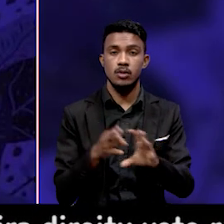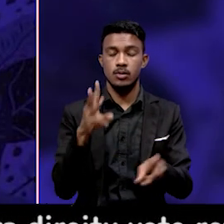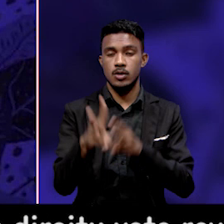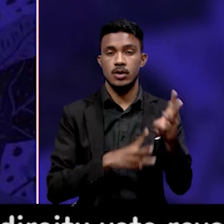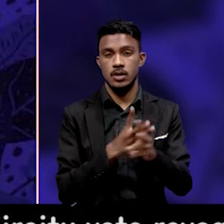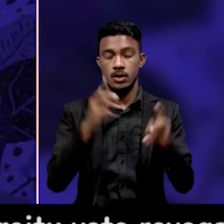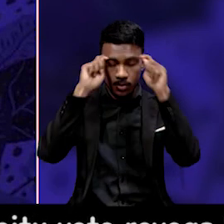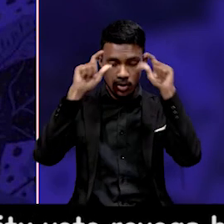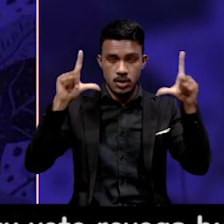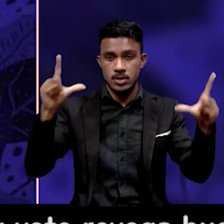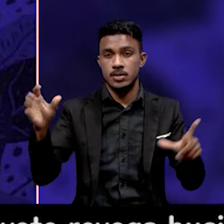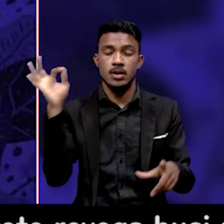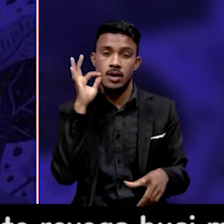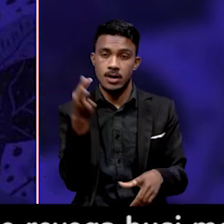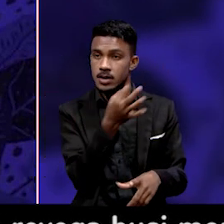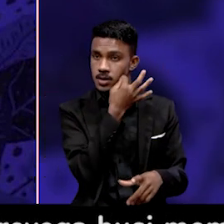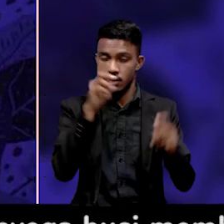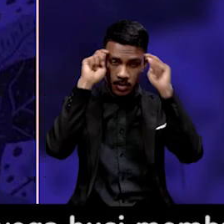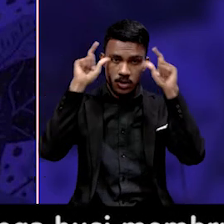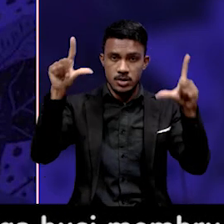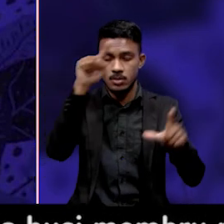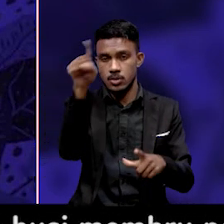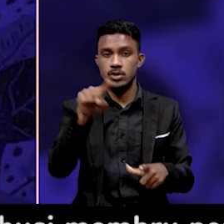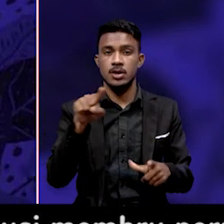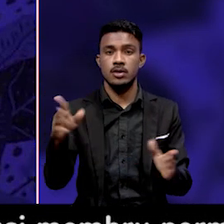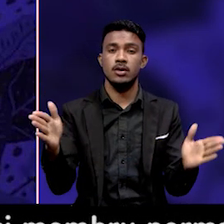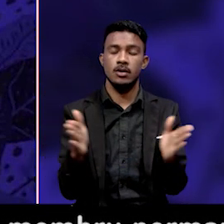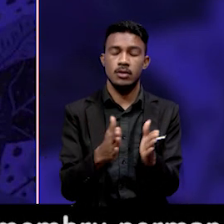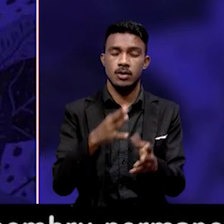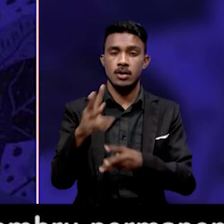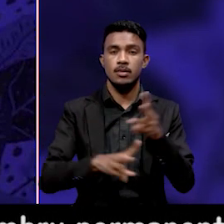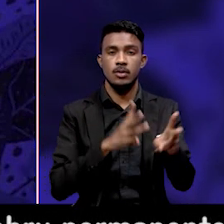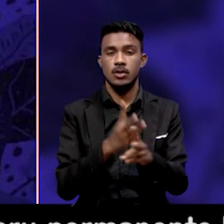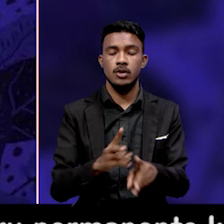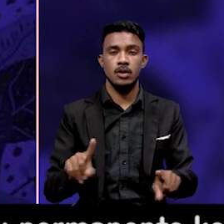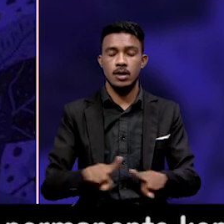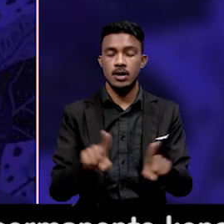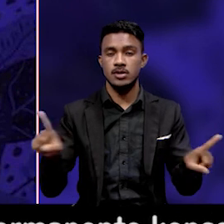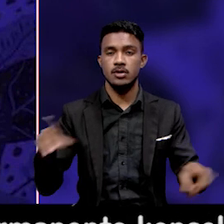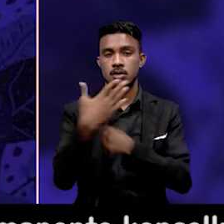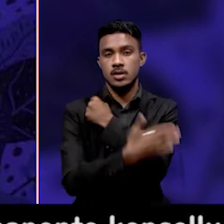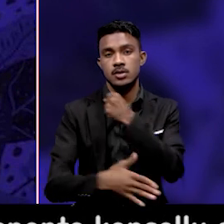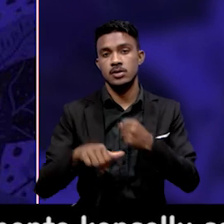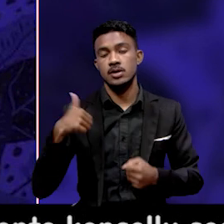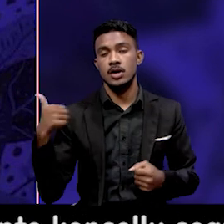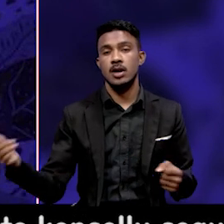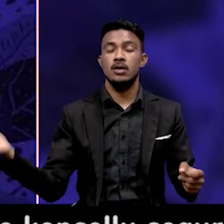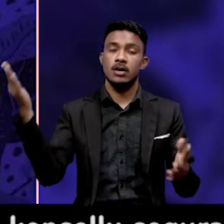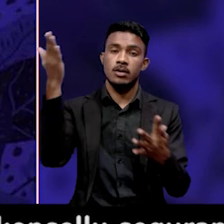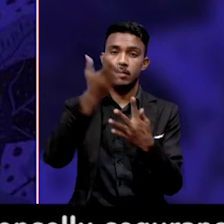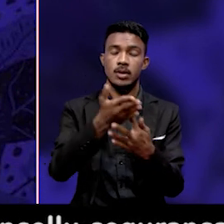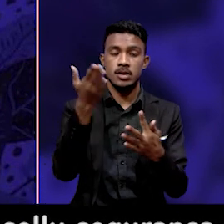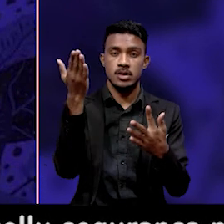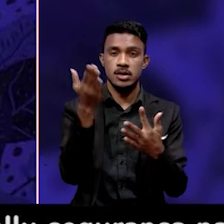produto interno bruto Timor Leste nian porcento ki ikliu iha mundu kompara ho nasang seluk ne be envolve mos iha